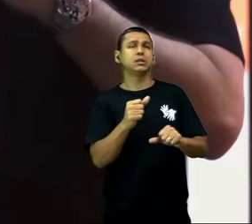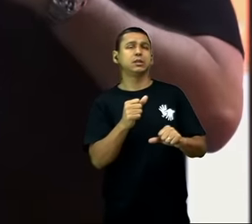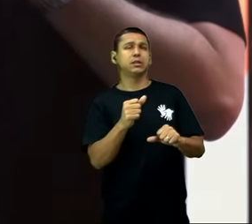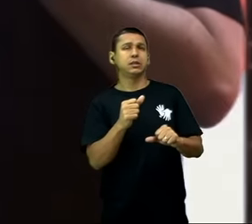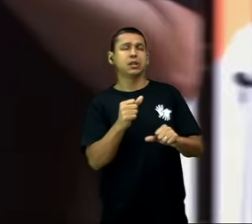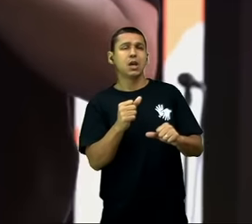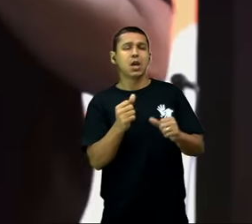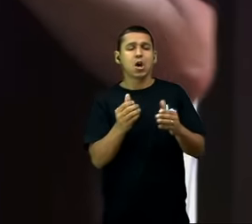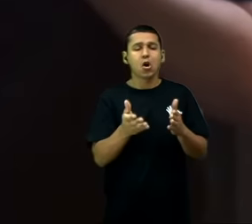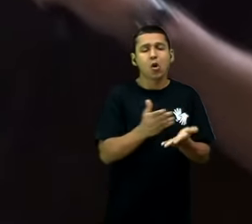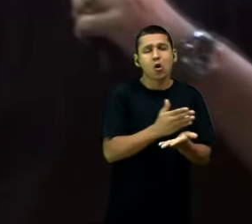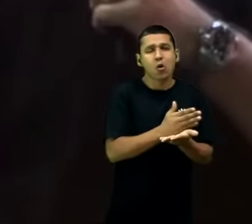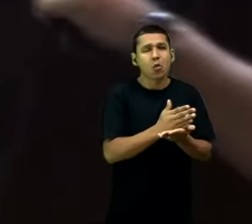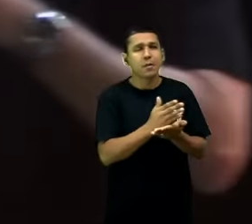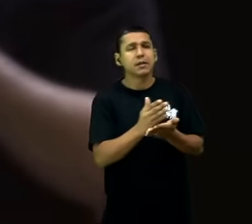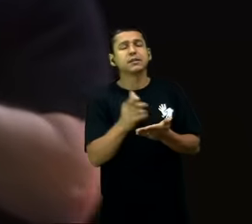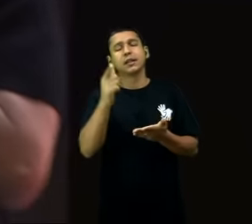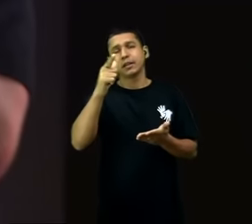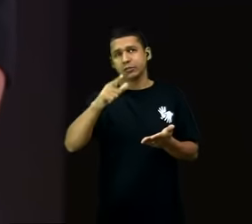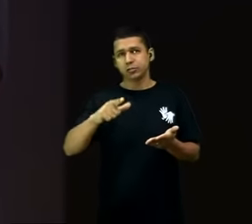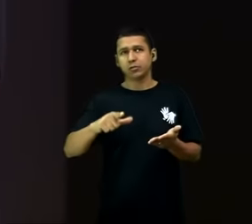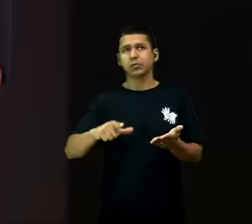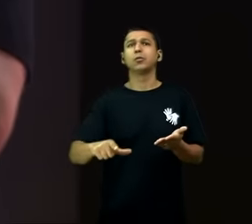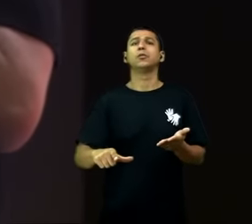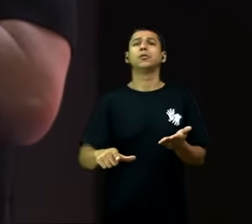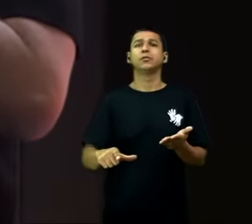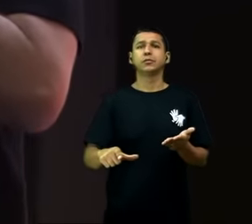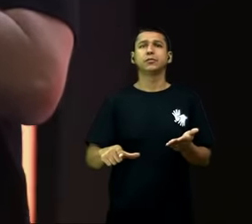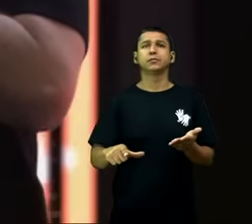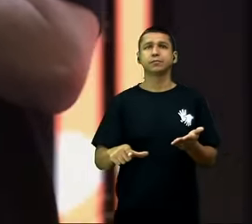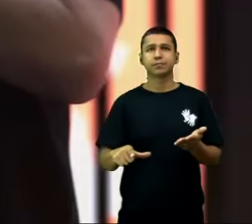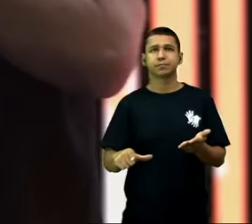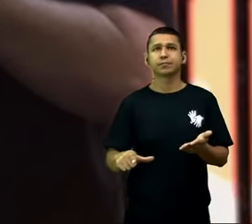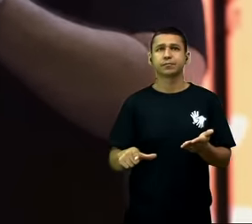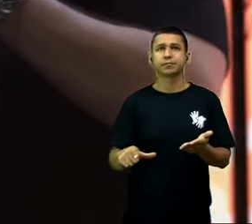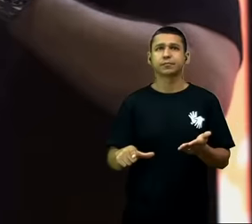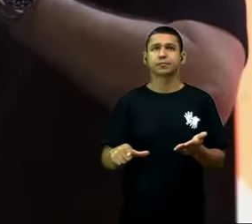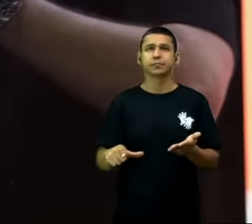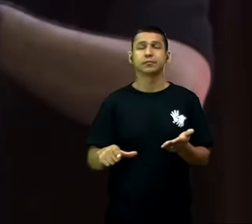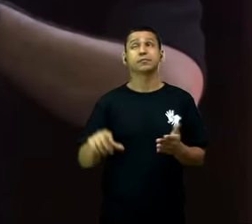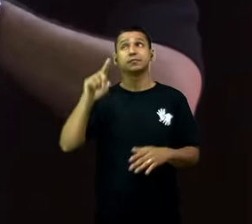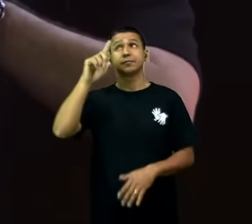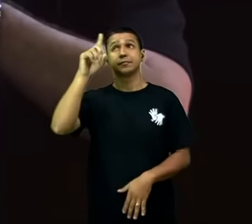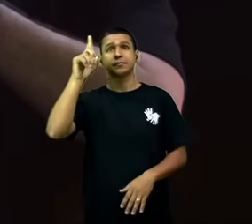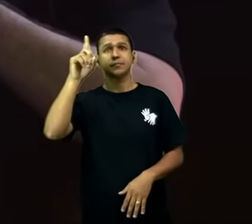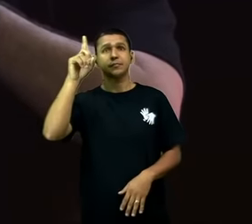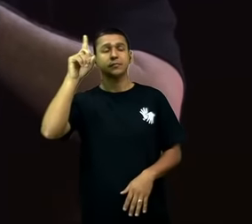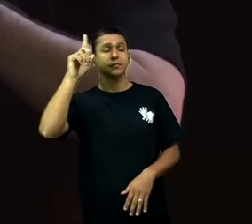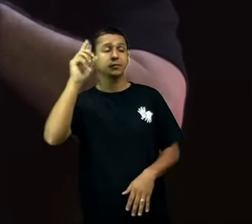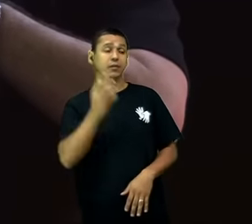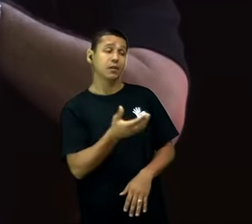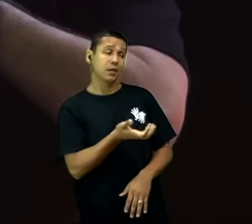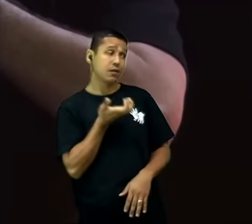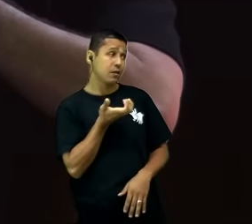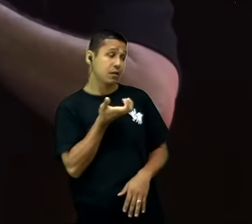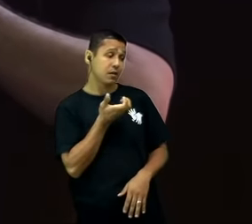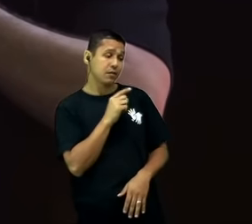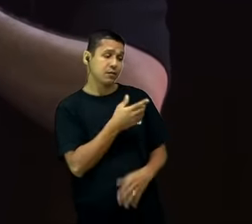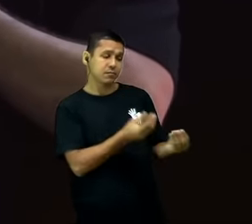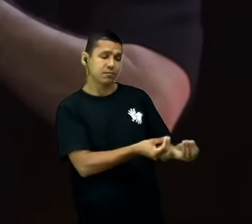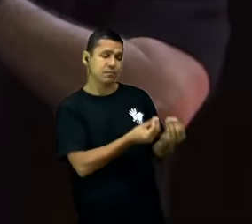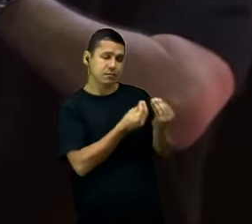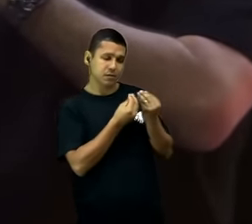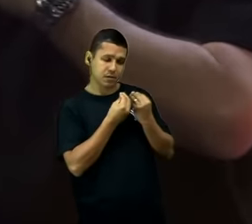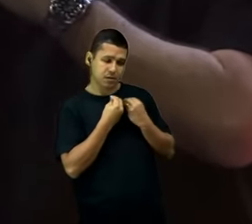Nem sempre aquilo que Deus pede a gente é sinal que Deus vai fazer morrer para sempre. Às vezes Deus está dizendo assim: eu só quero que você me dê, para